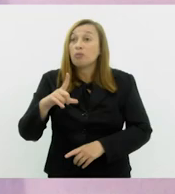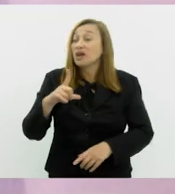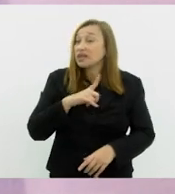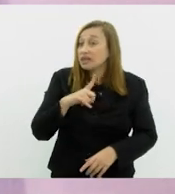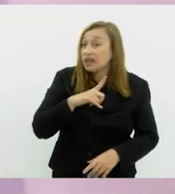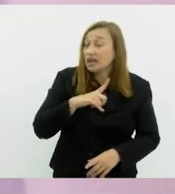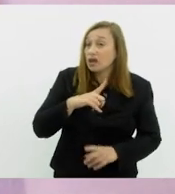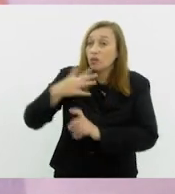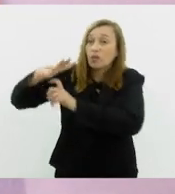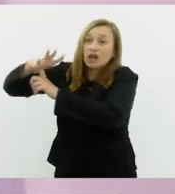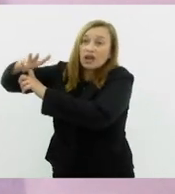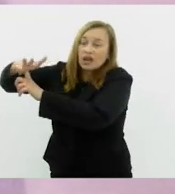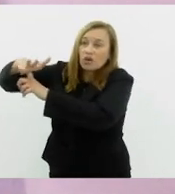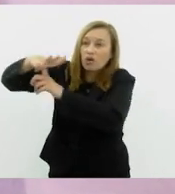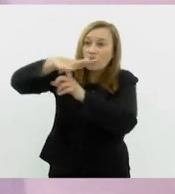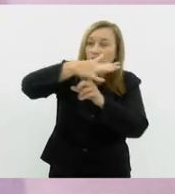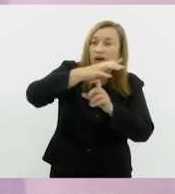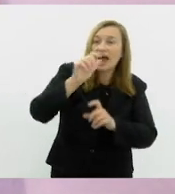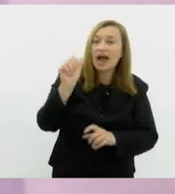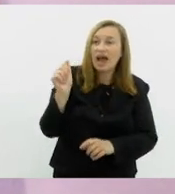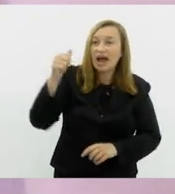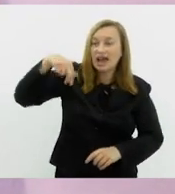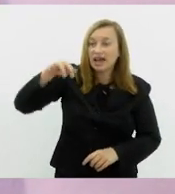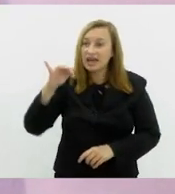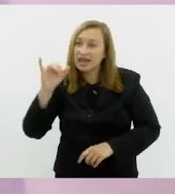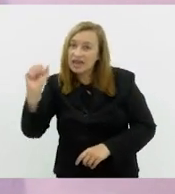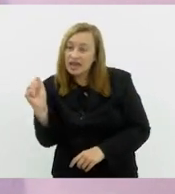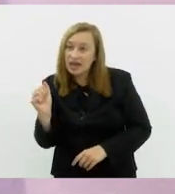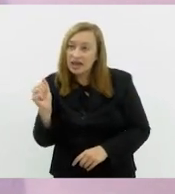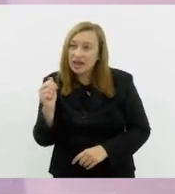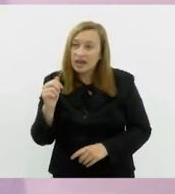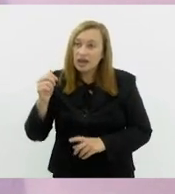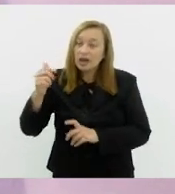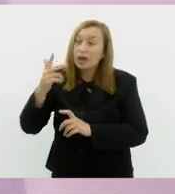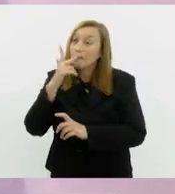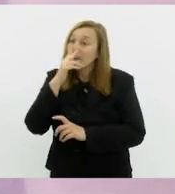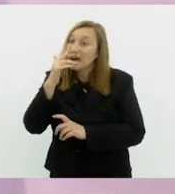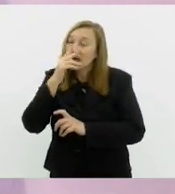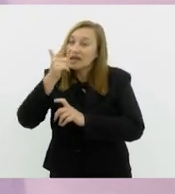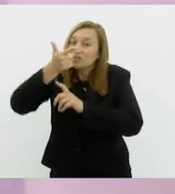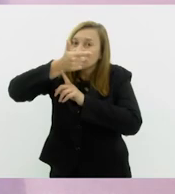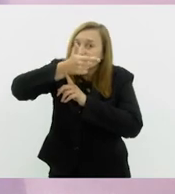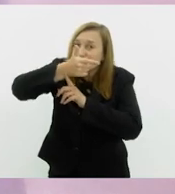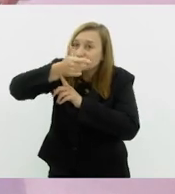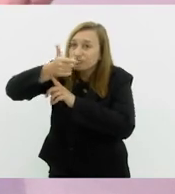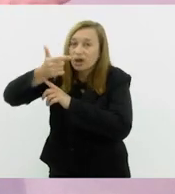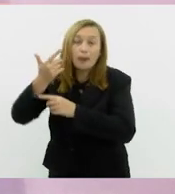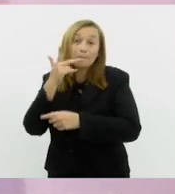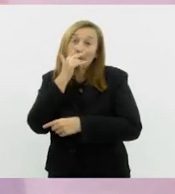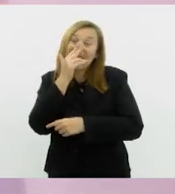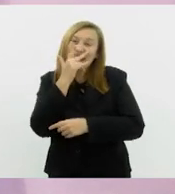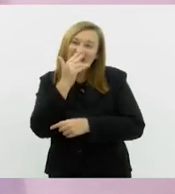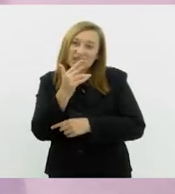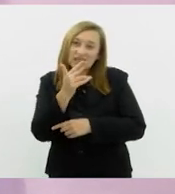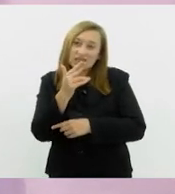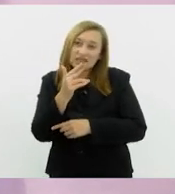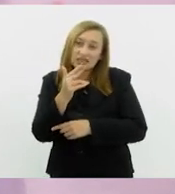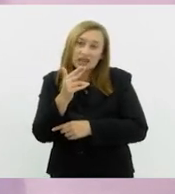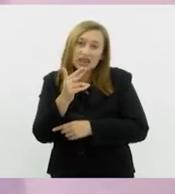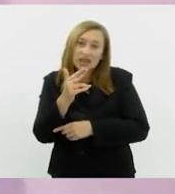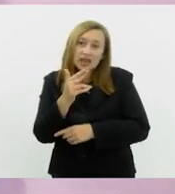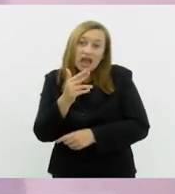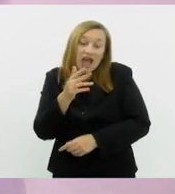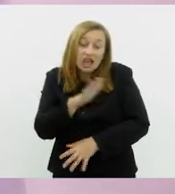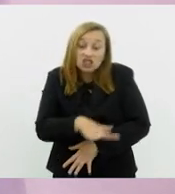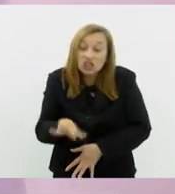que passa em cima das casas como se fosse retirar, com a força do vento do helicóptero, os telhados das casas. E